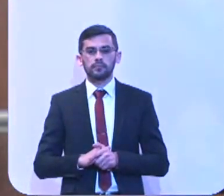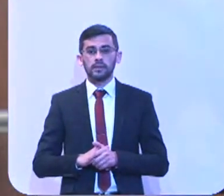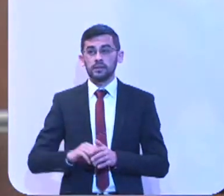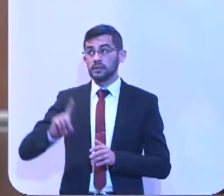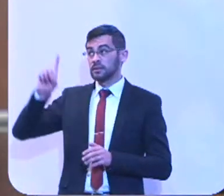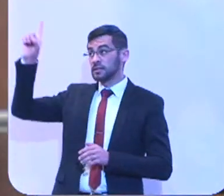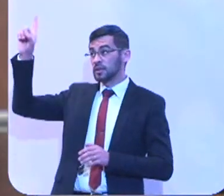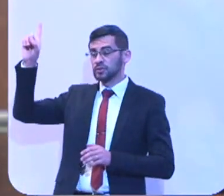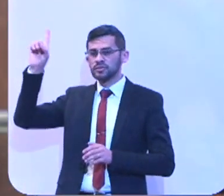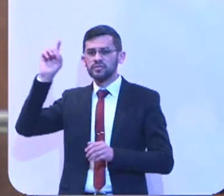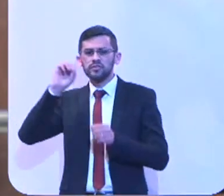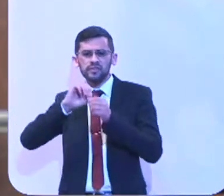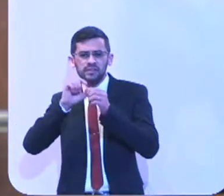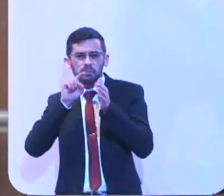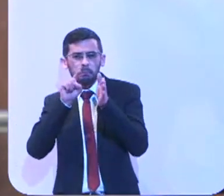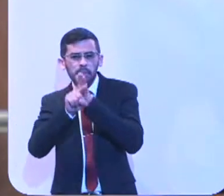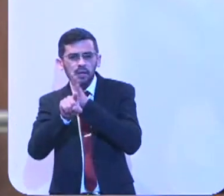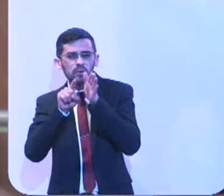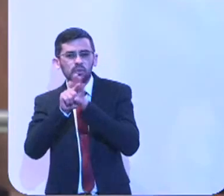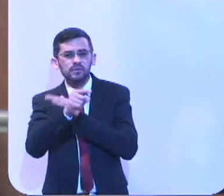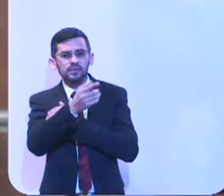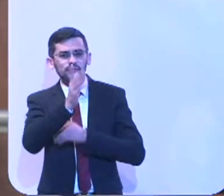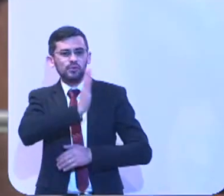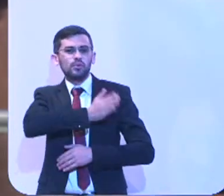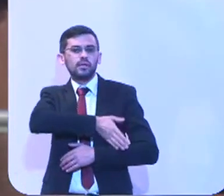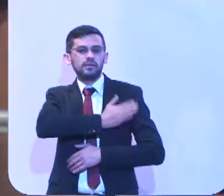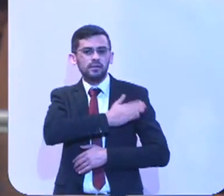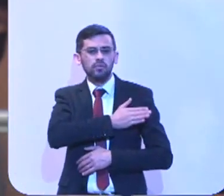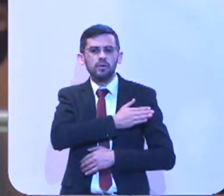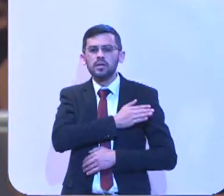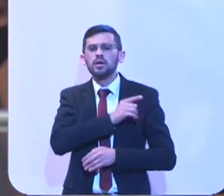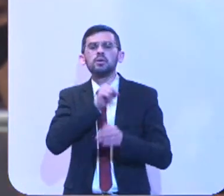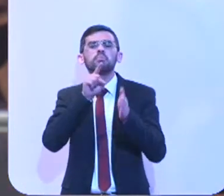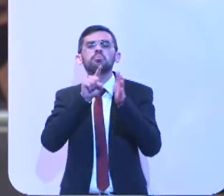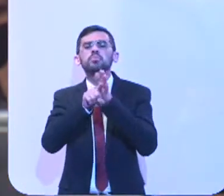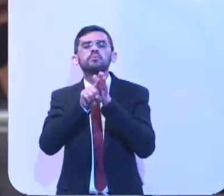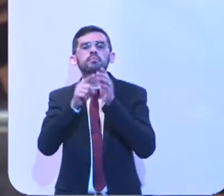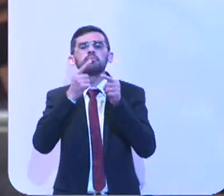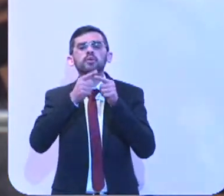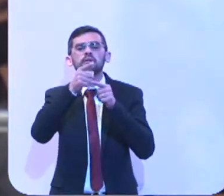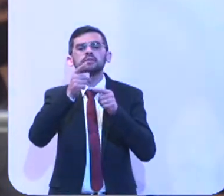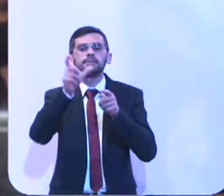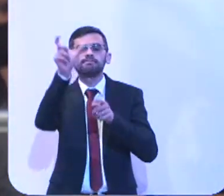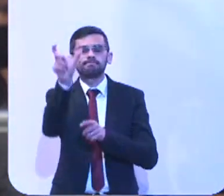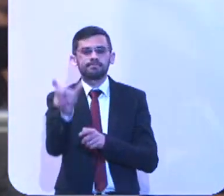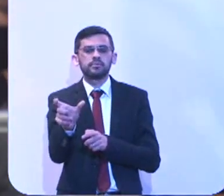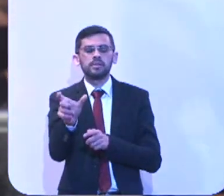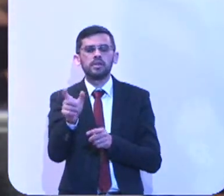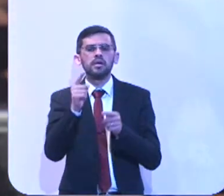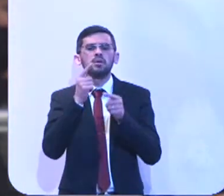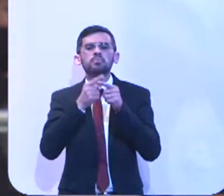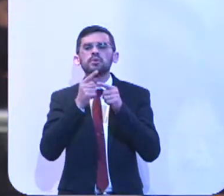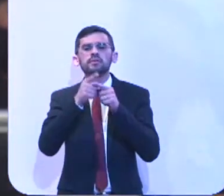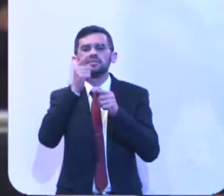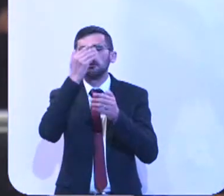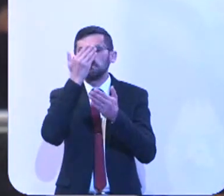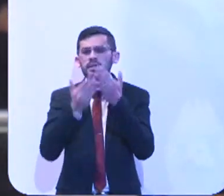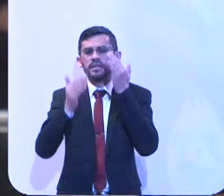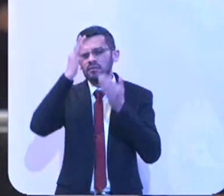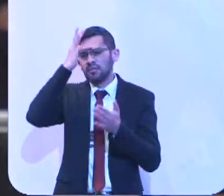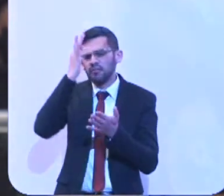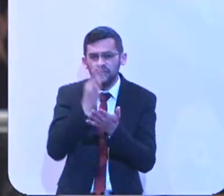Deus está fazendo perguntas que incomodam. Por que que você está assim? Por que que você perdeu a